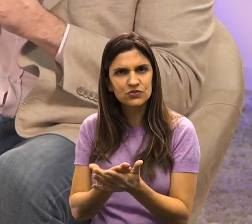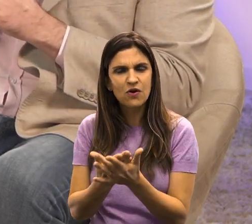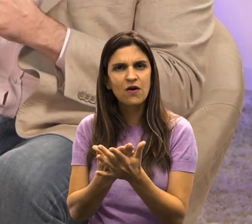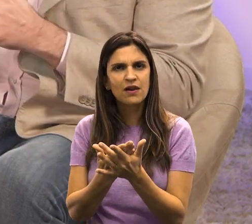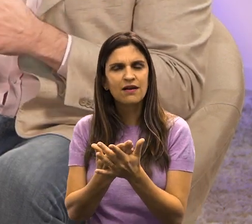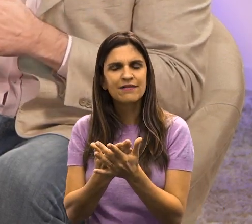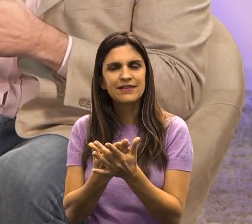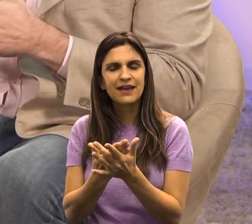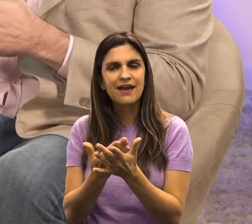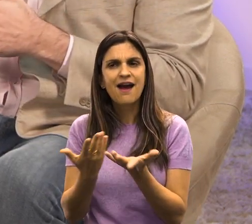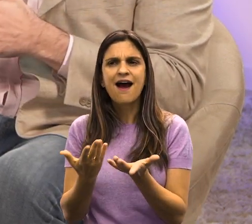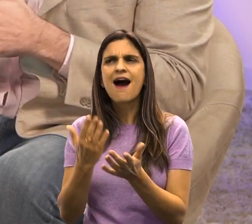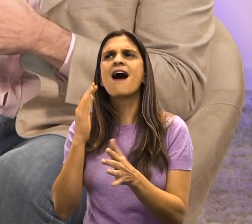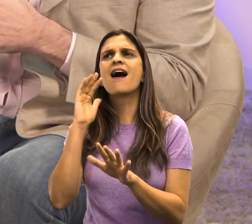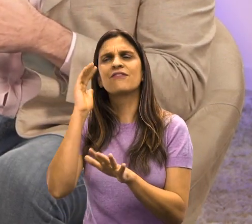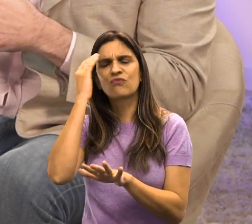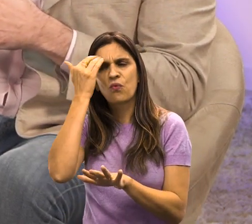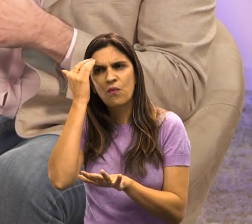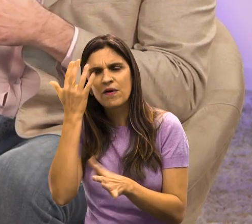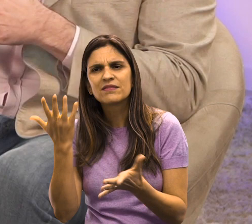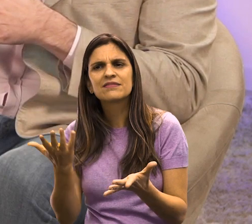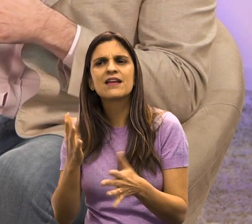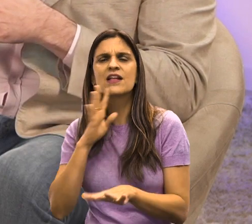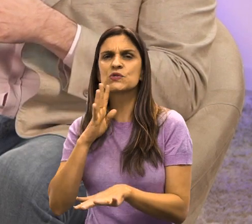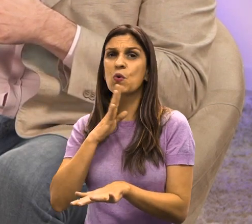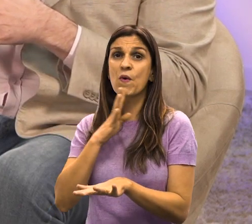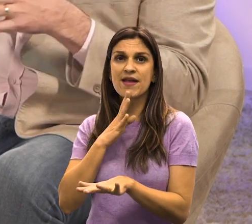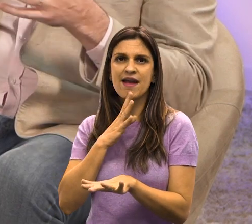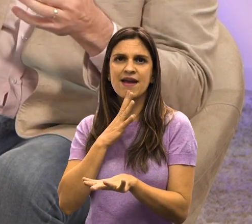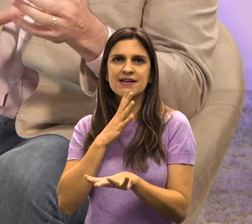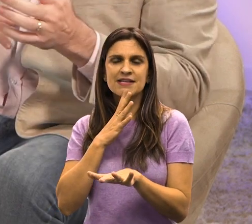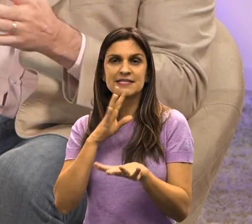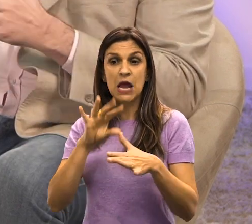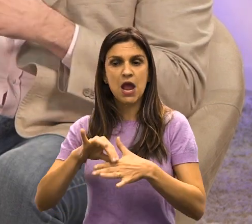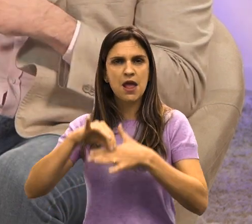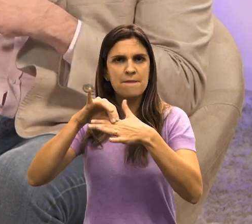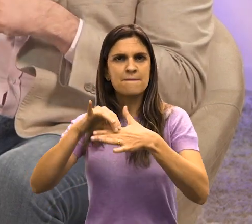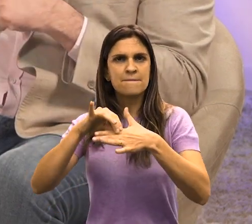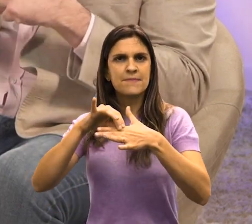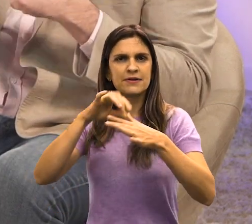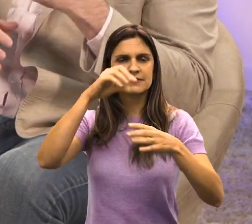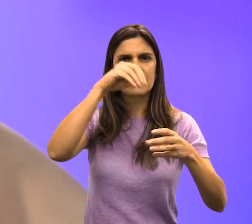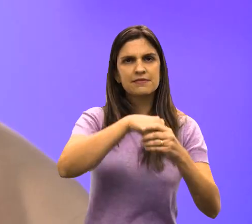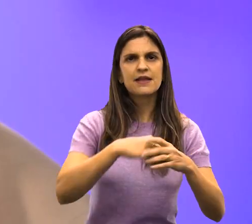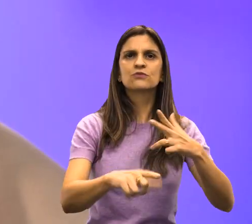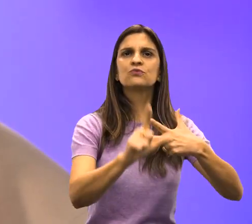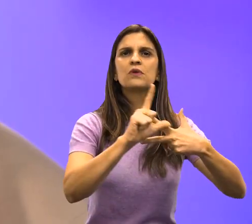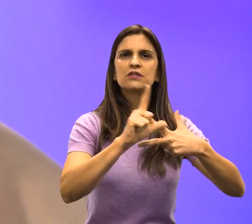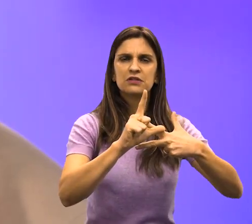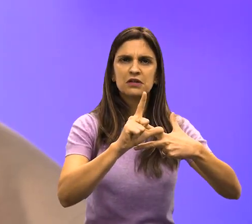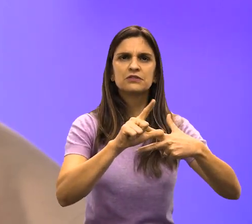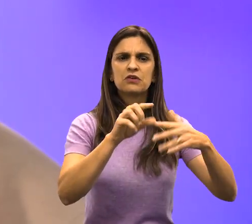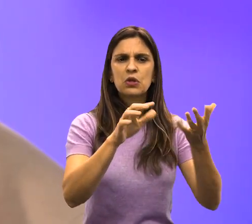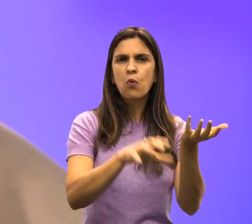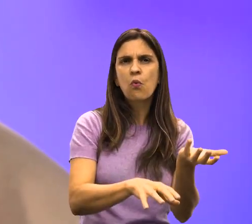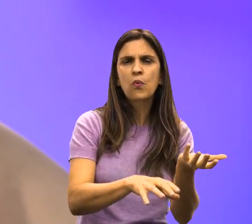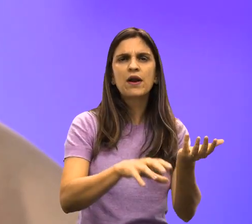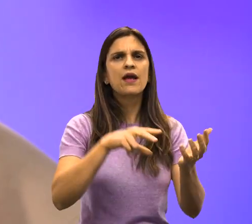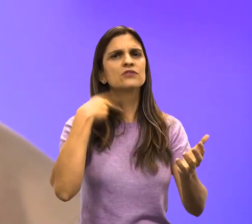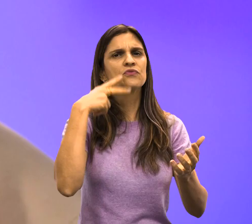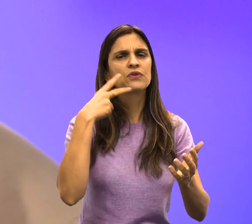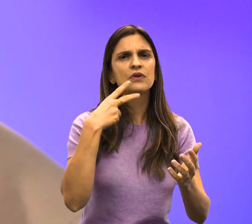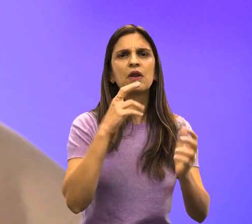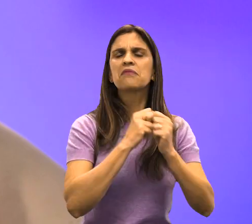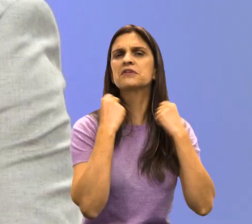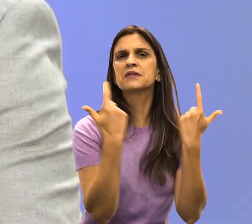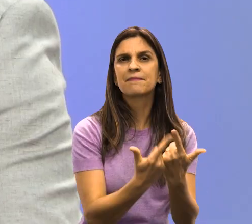fica mais fácil você representar na Câmara Municipal, na Assembleia, no Congresso, porque